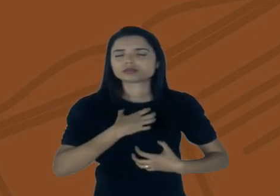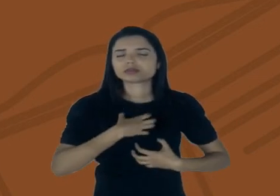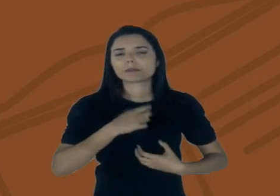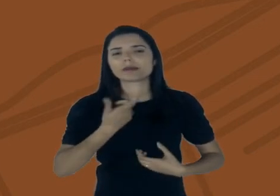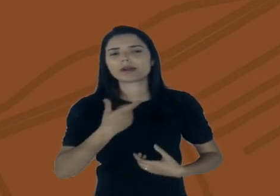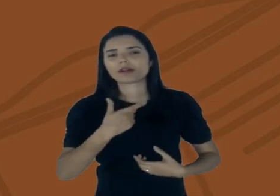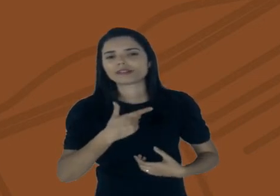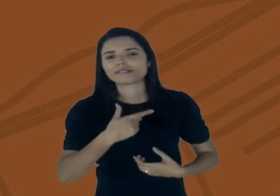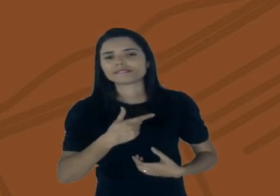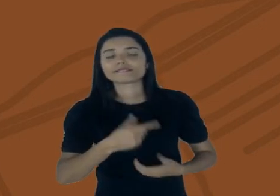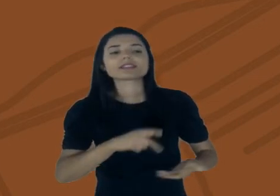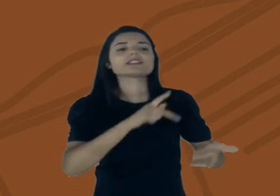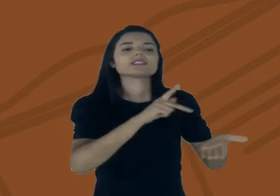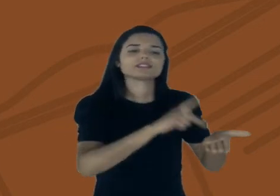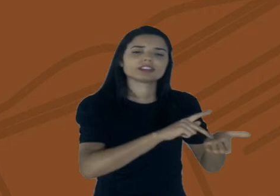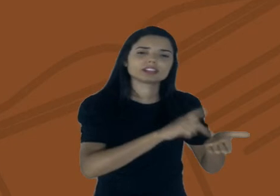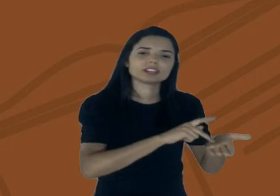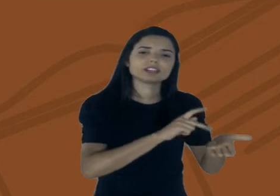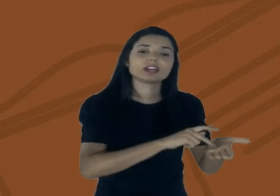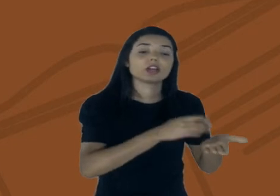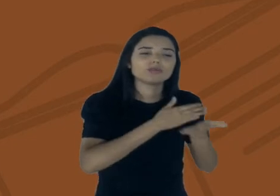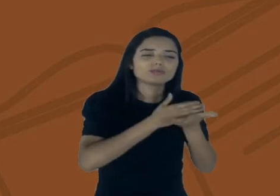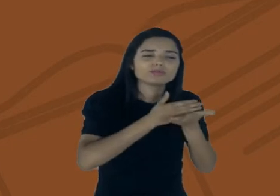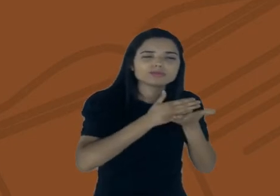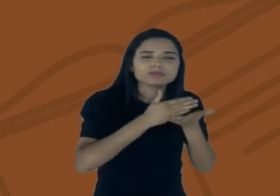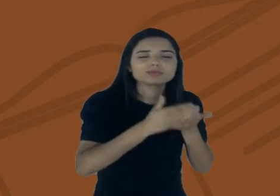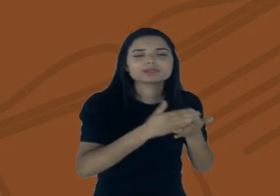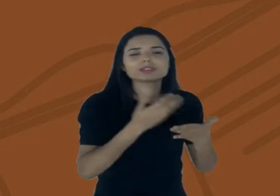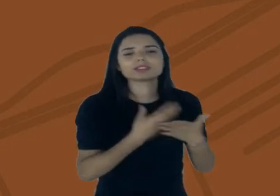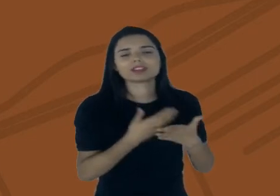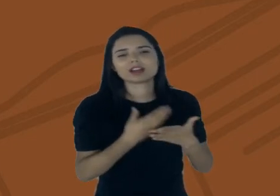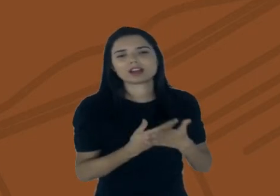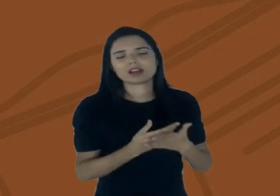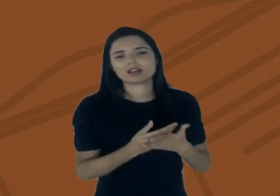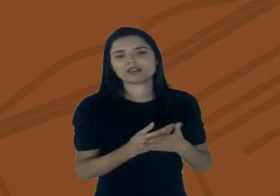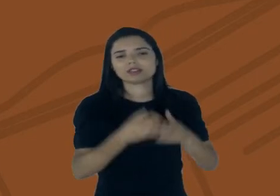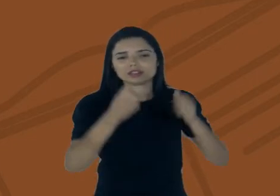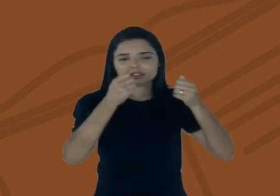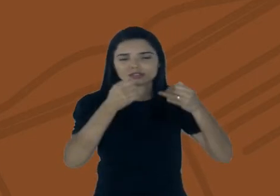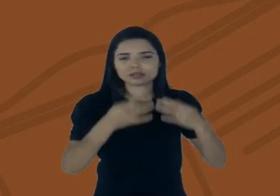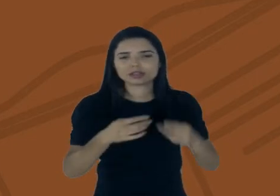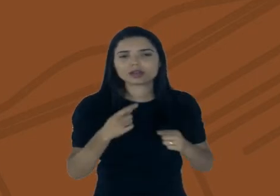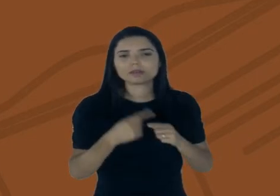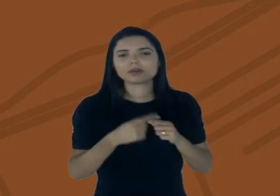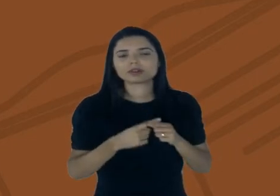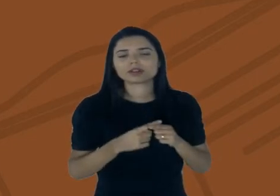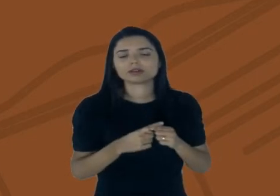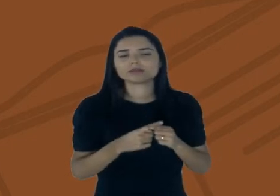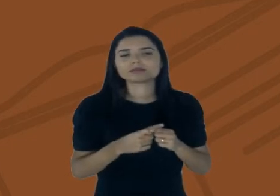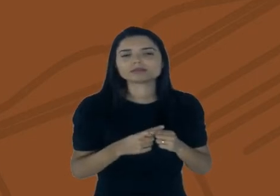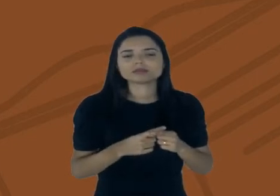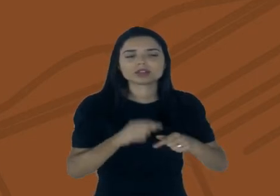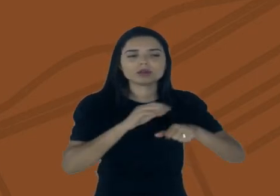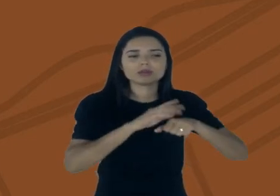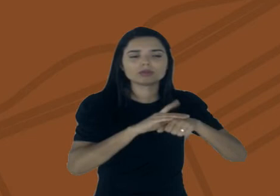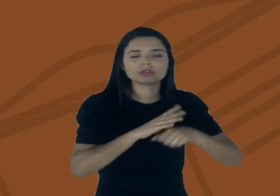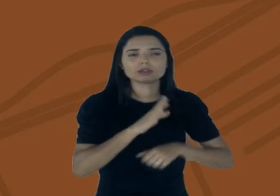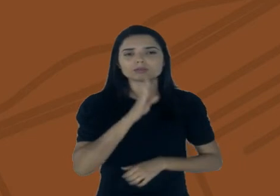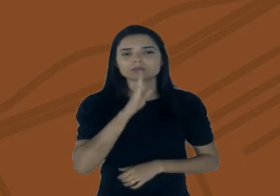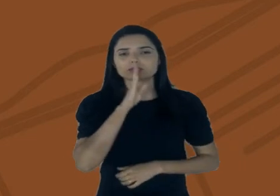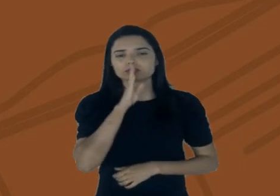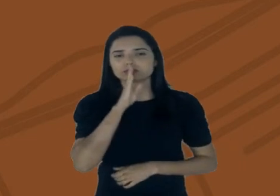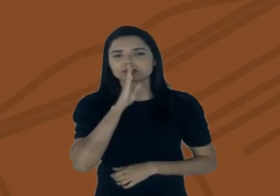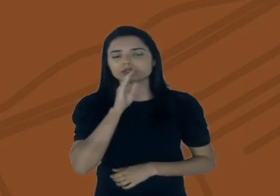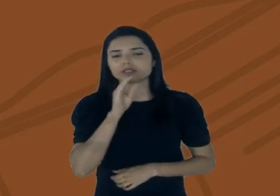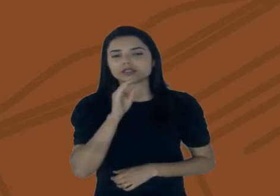gente falou no começo da aula, certo? Que ela não apresenta sintomas porque ela é uma doença silenciosa, ok? A gente só vai saber